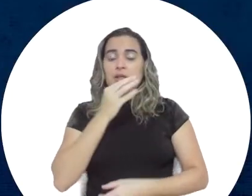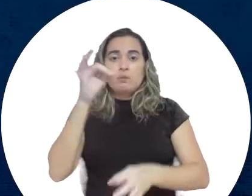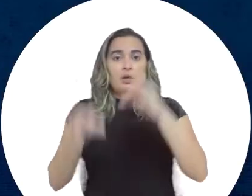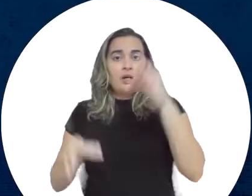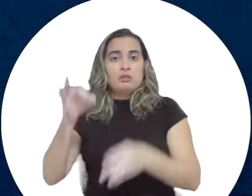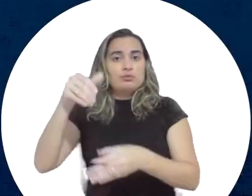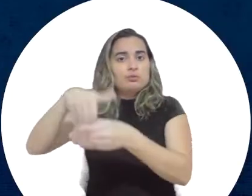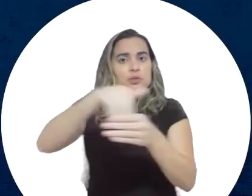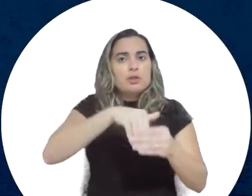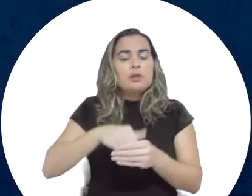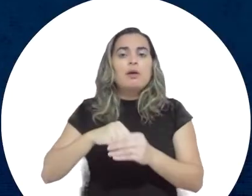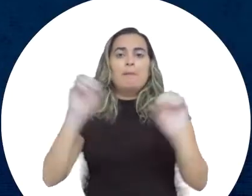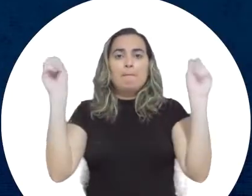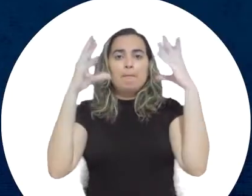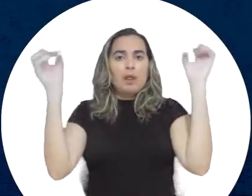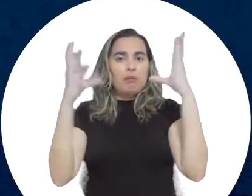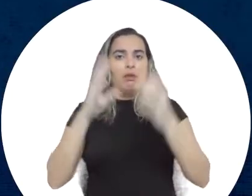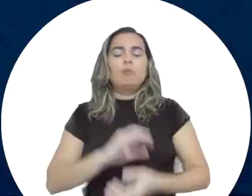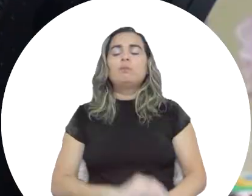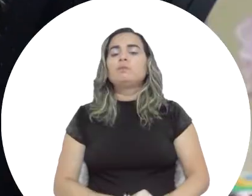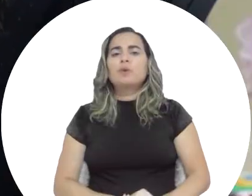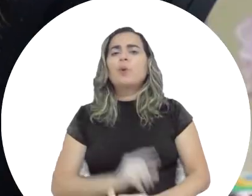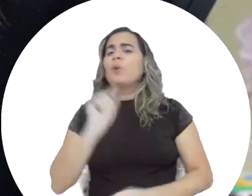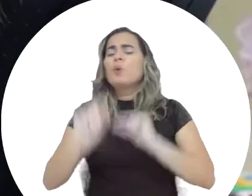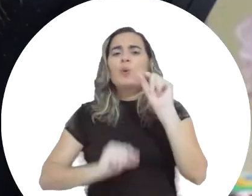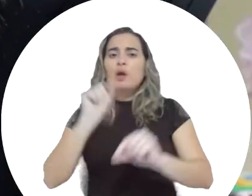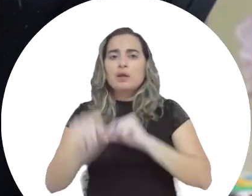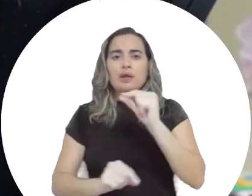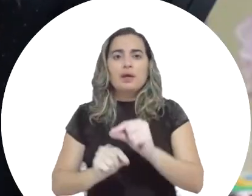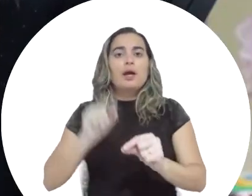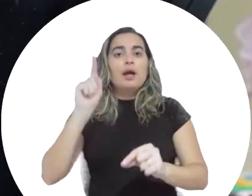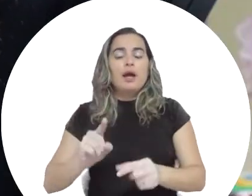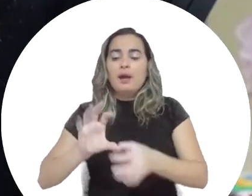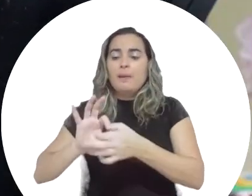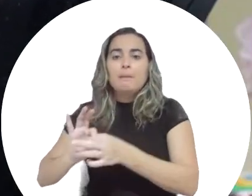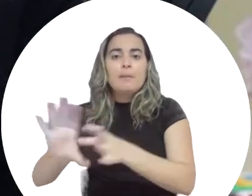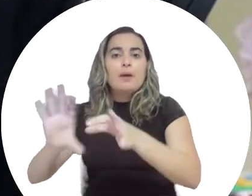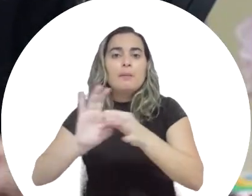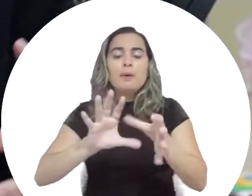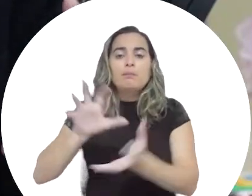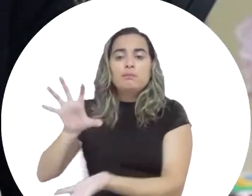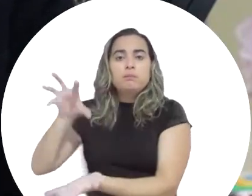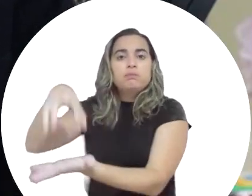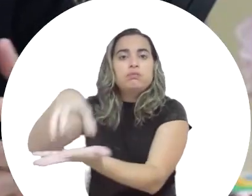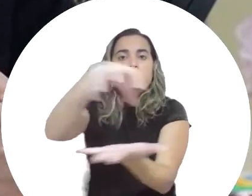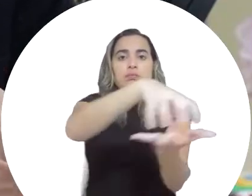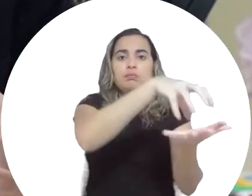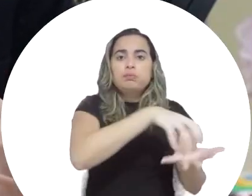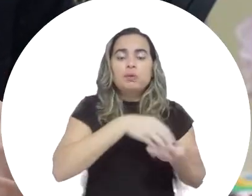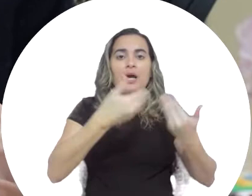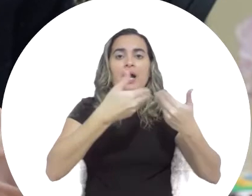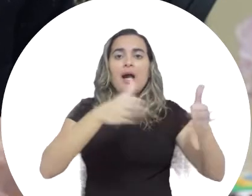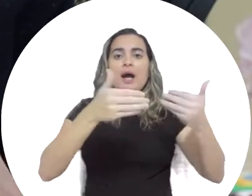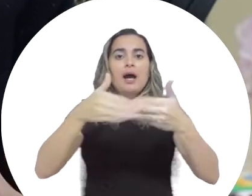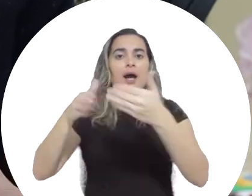a Justiça Eleitoral passa a trabalhar em regime de plantão. O regime de plantão funciona autorizando os tribunais